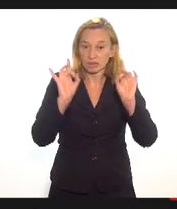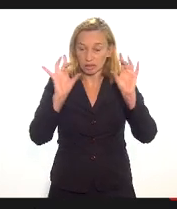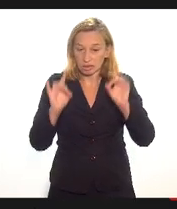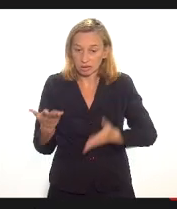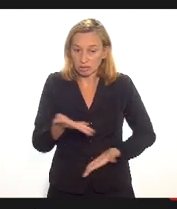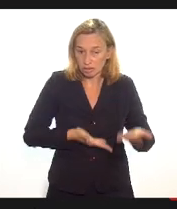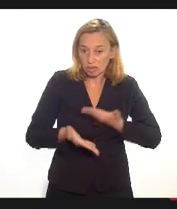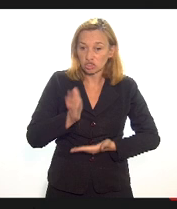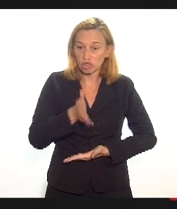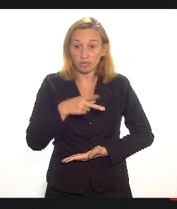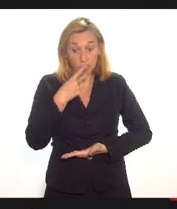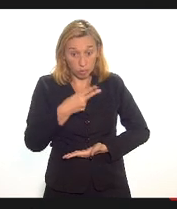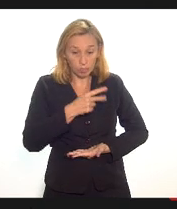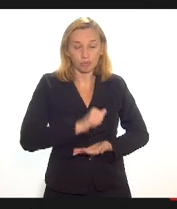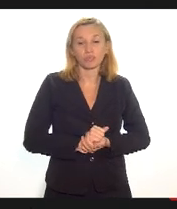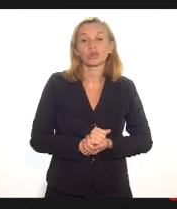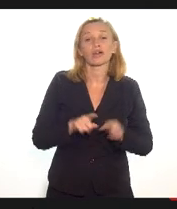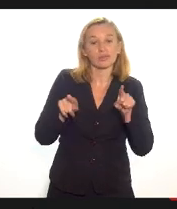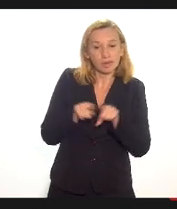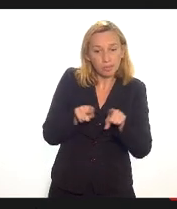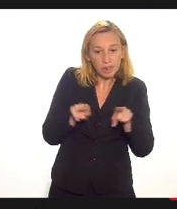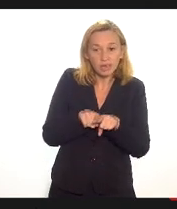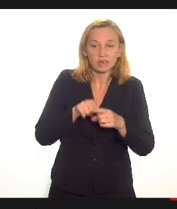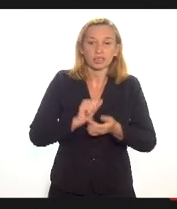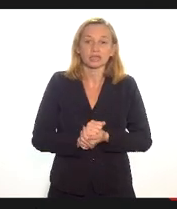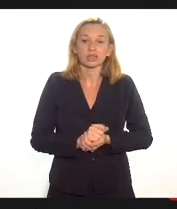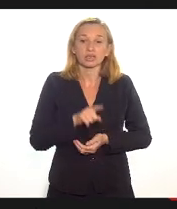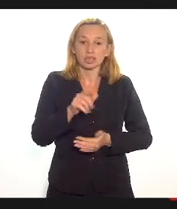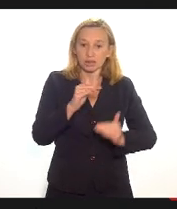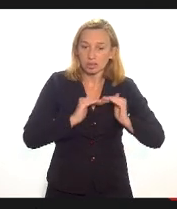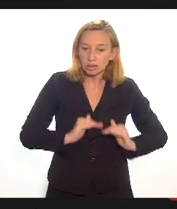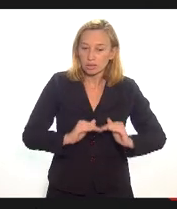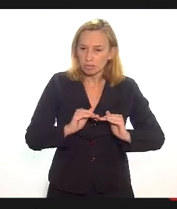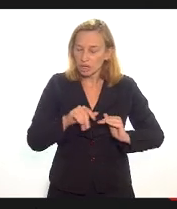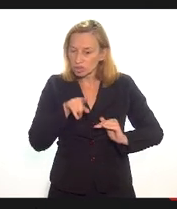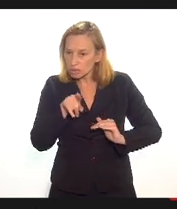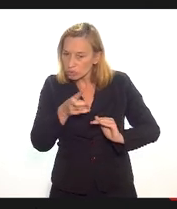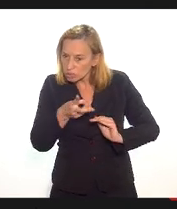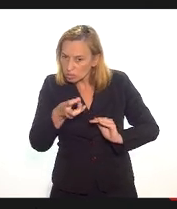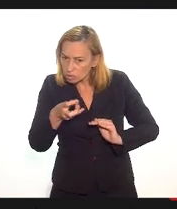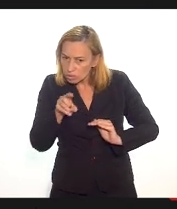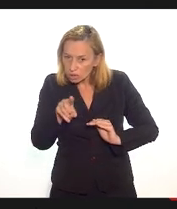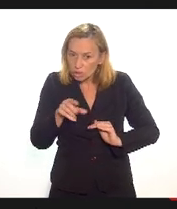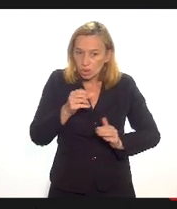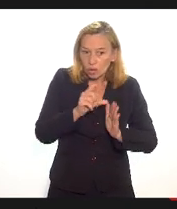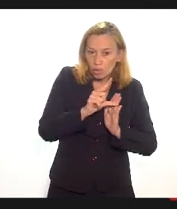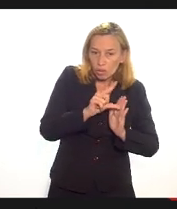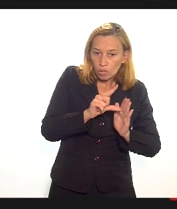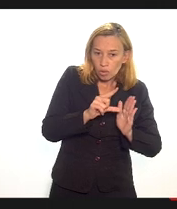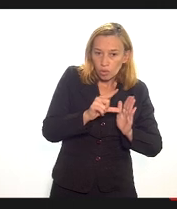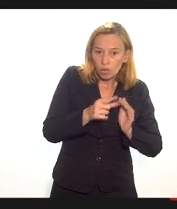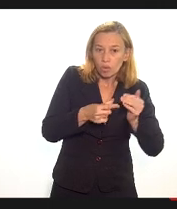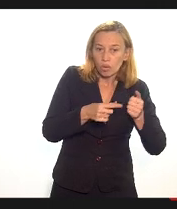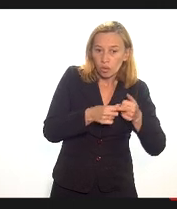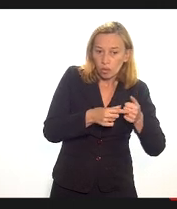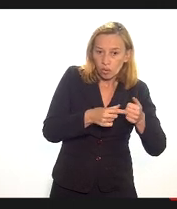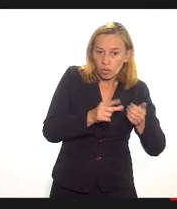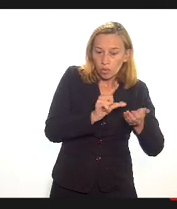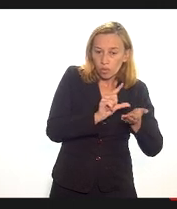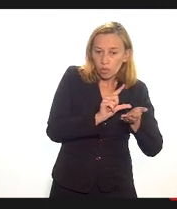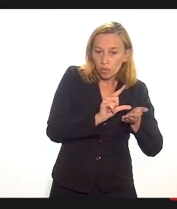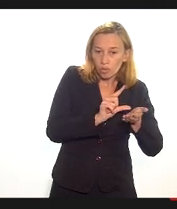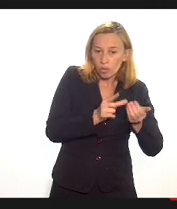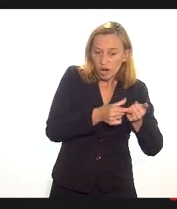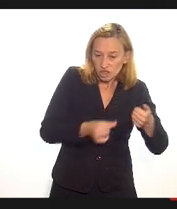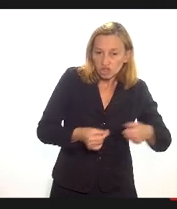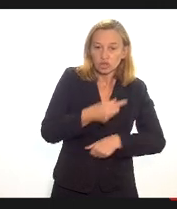colocou. E também, aqui embaixo, os senhores podem ver, que o artigo 36 do decreto federal, que